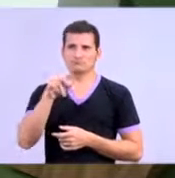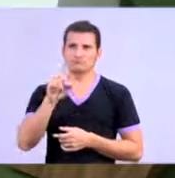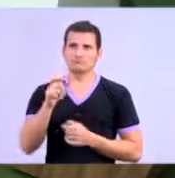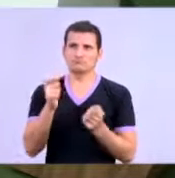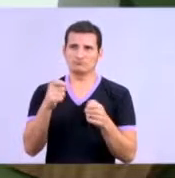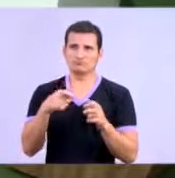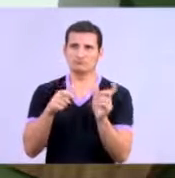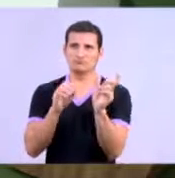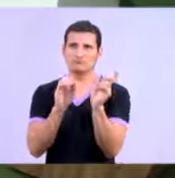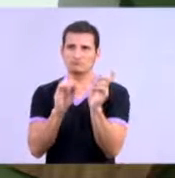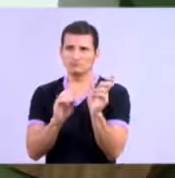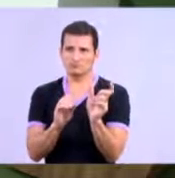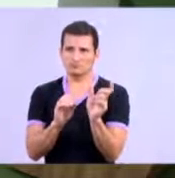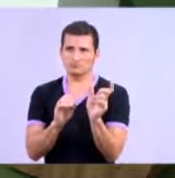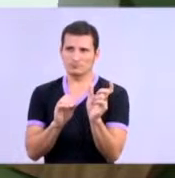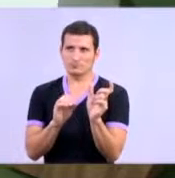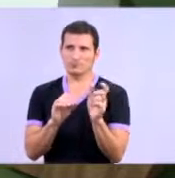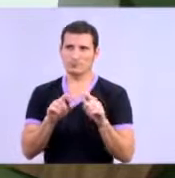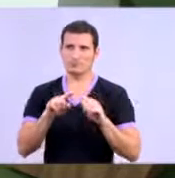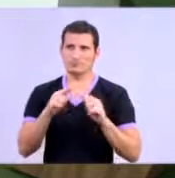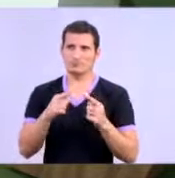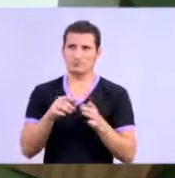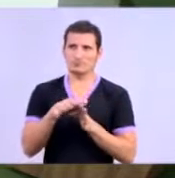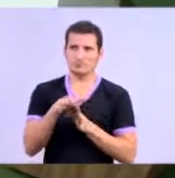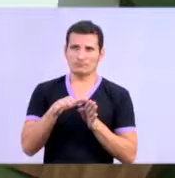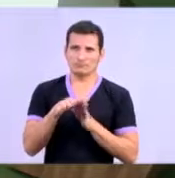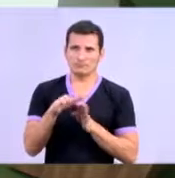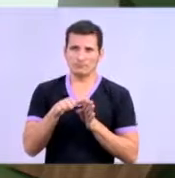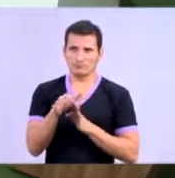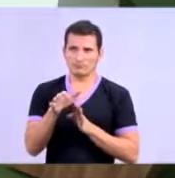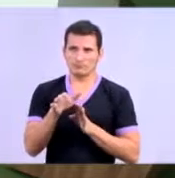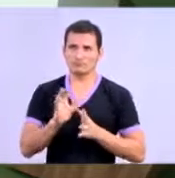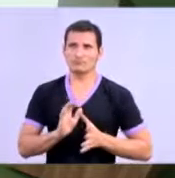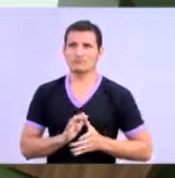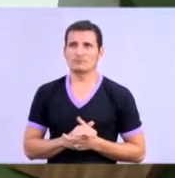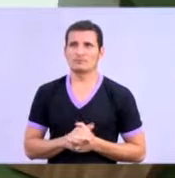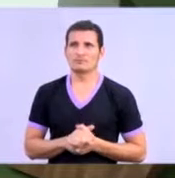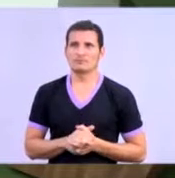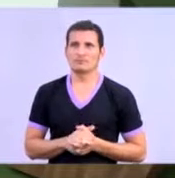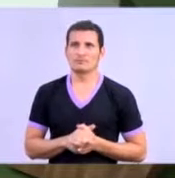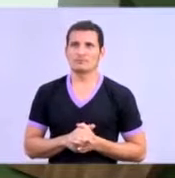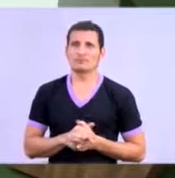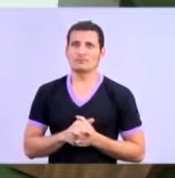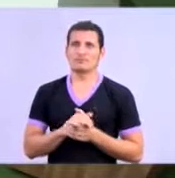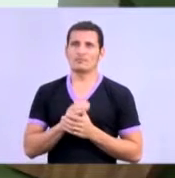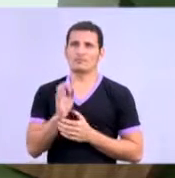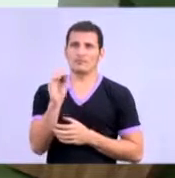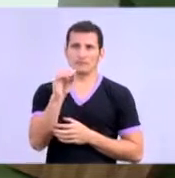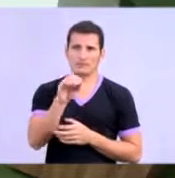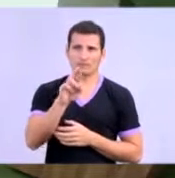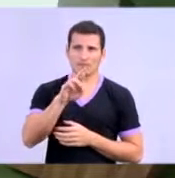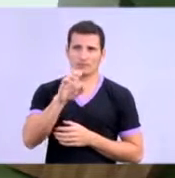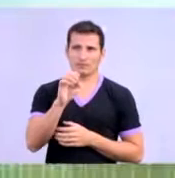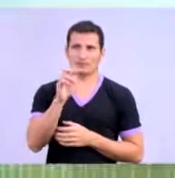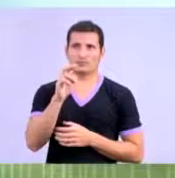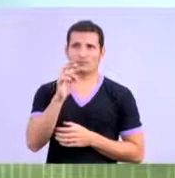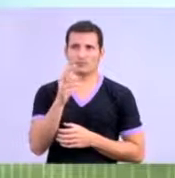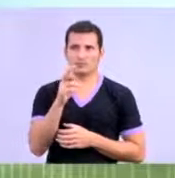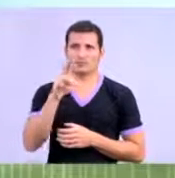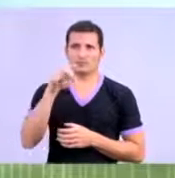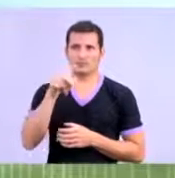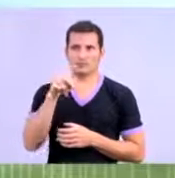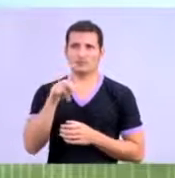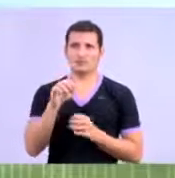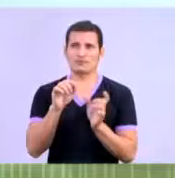possível. Mas, como recomendação, né, coloque o retorno na última linha do código. Quer